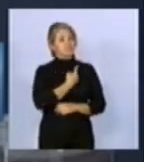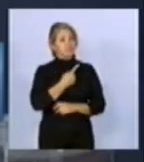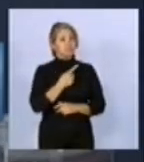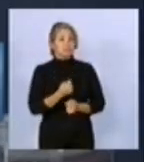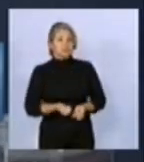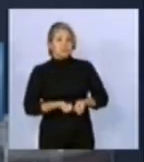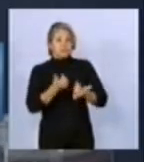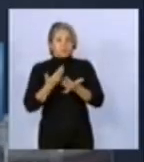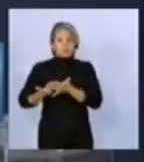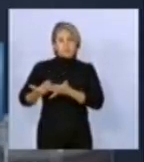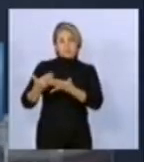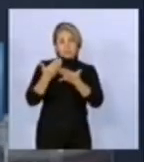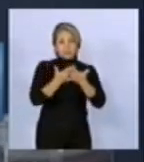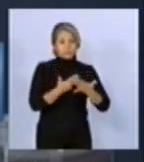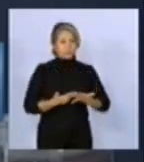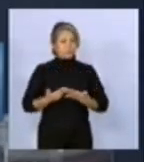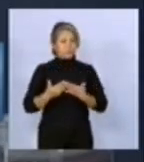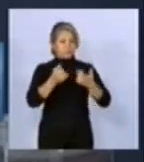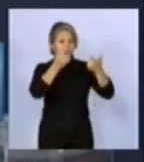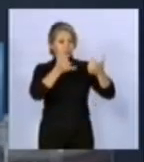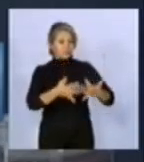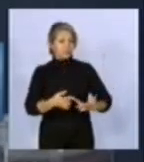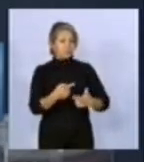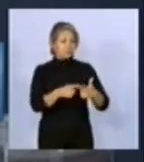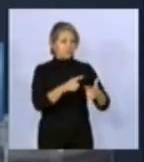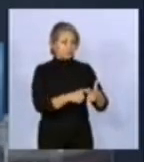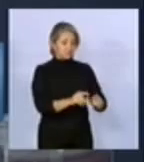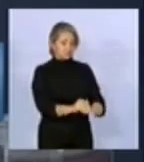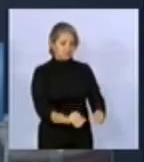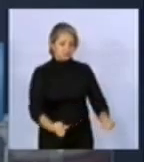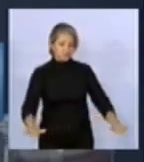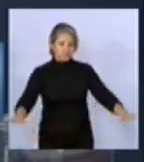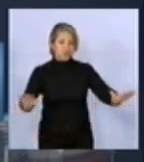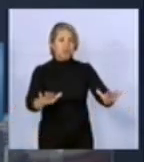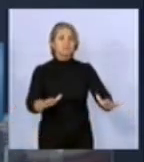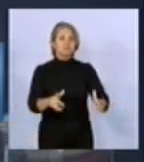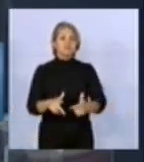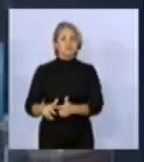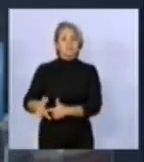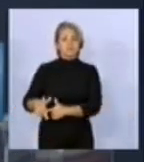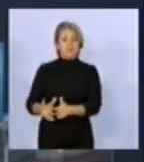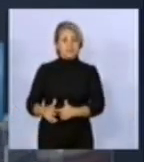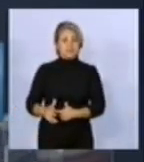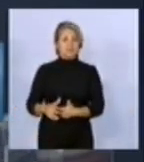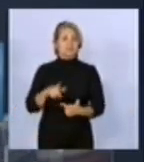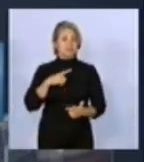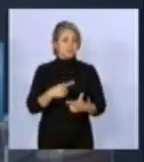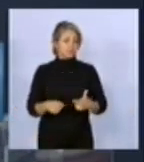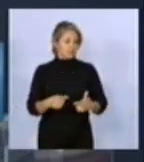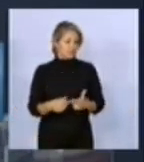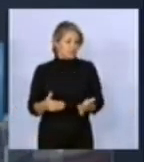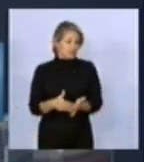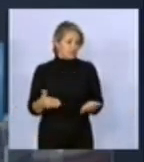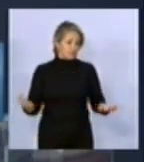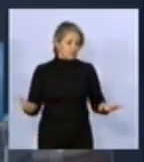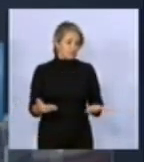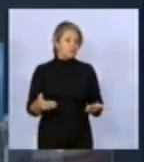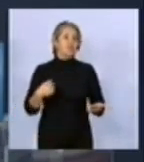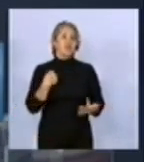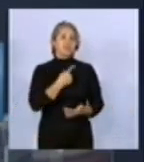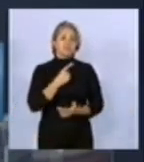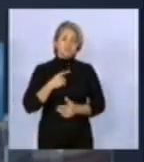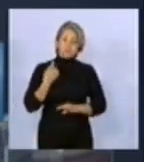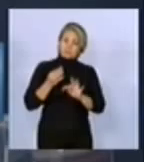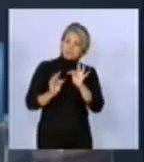poucos estudos sobre comportamento hidrológico desse mecanismo Então a gente tem muito problema hoje a gente tem uma